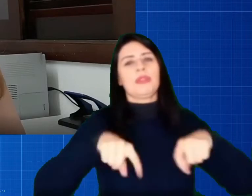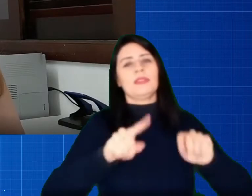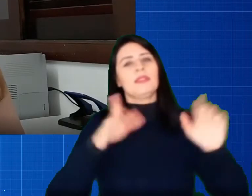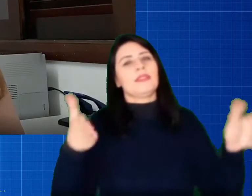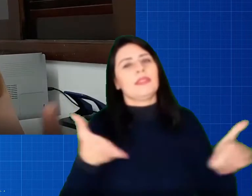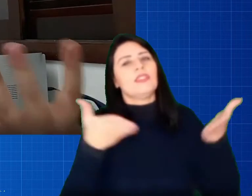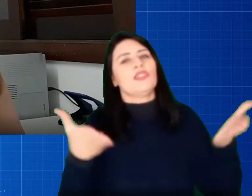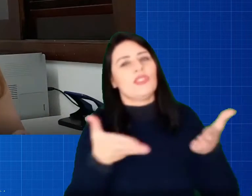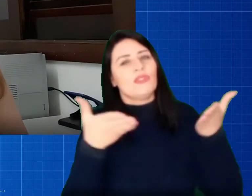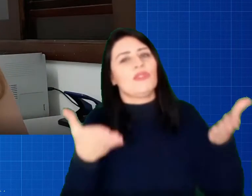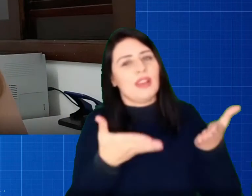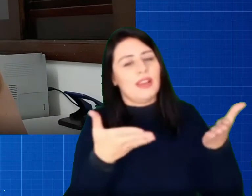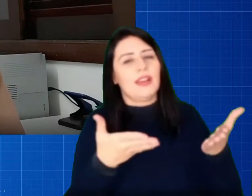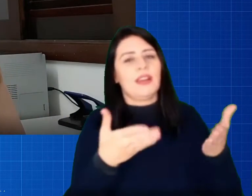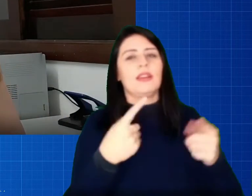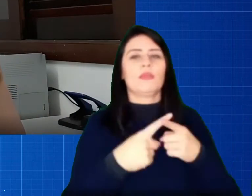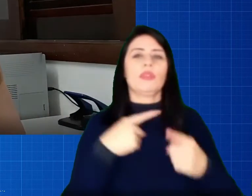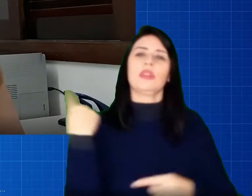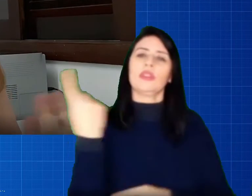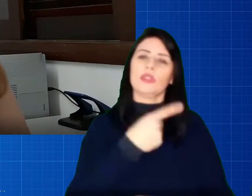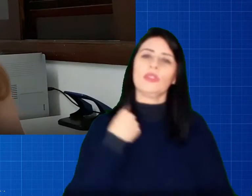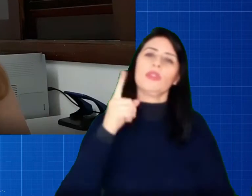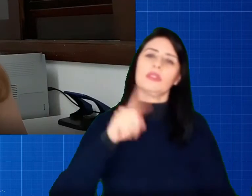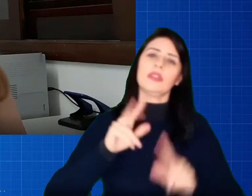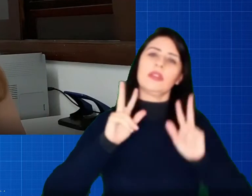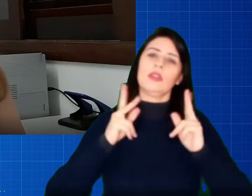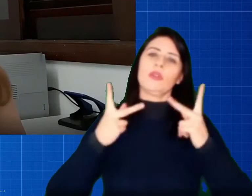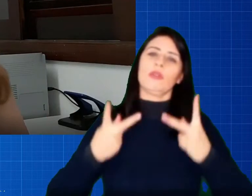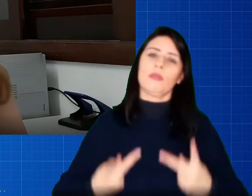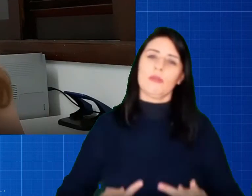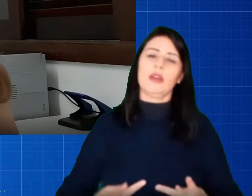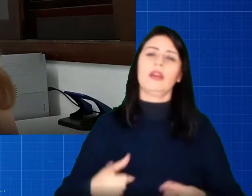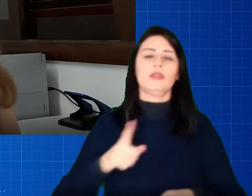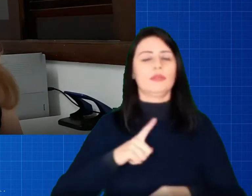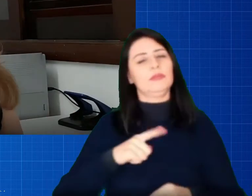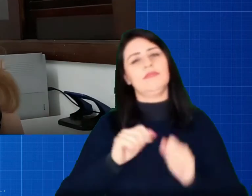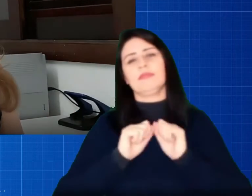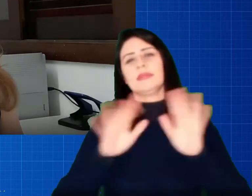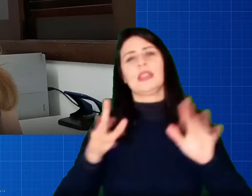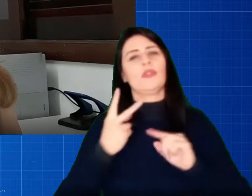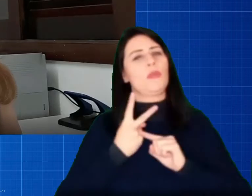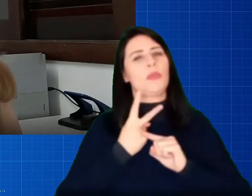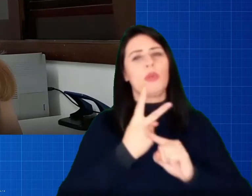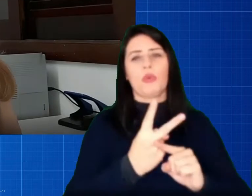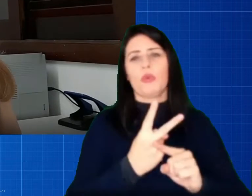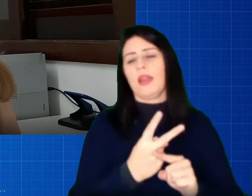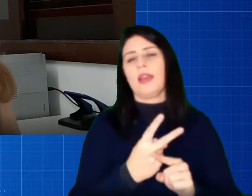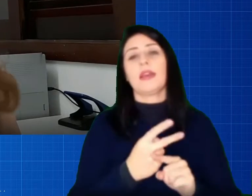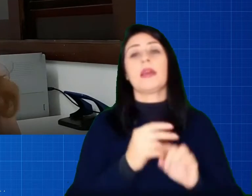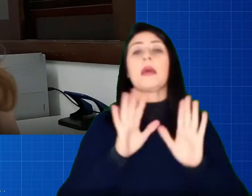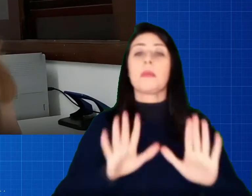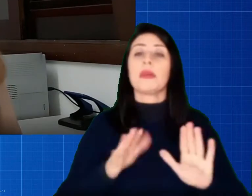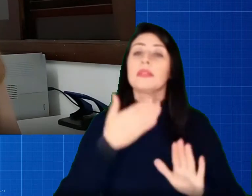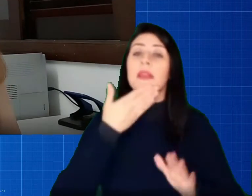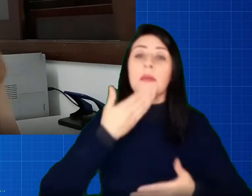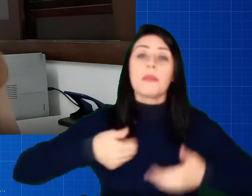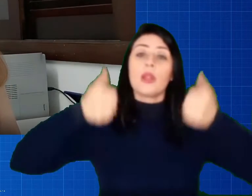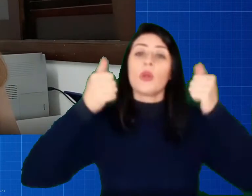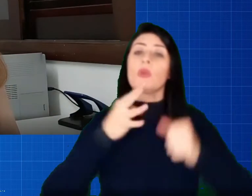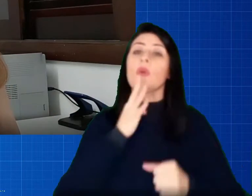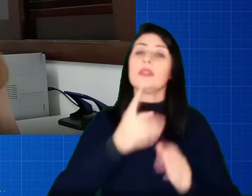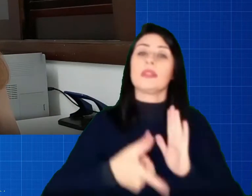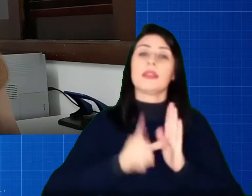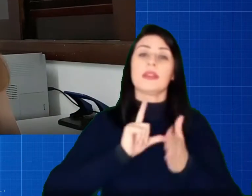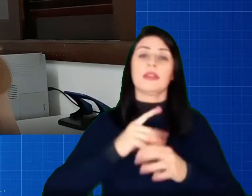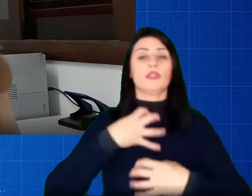incentivar que, né, nós somos seres que vamos em algum momento procurar isso. Então, tentar ensinar do jeito